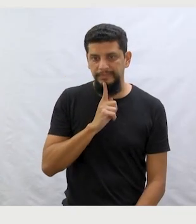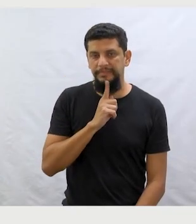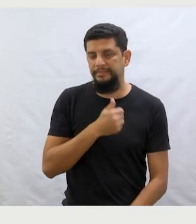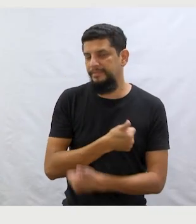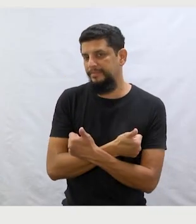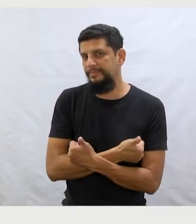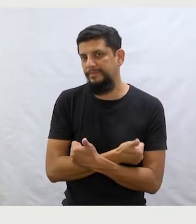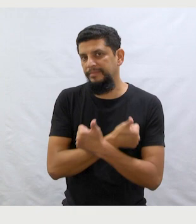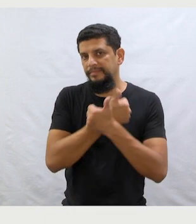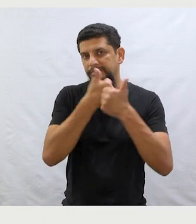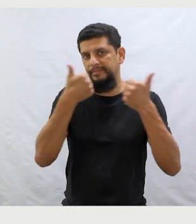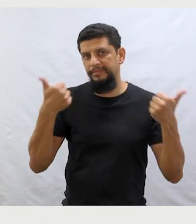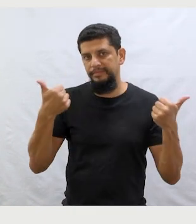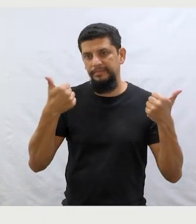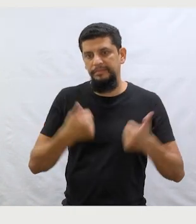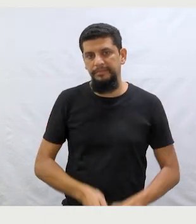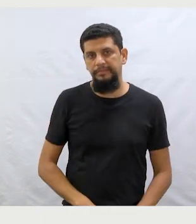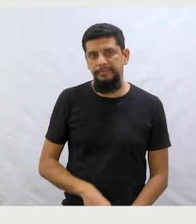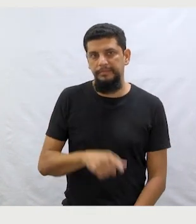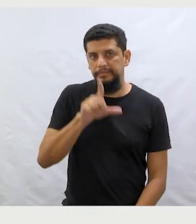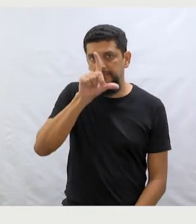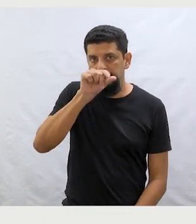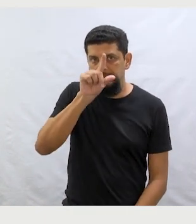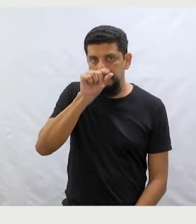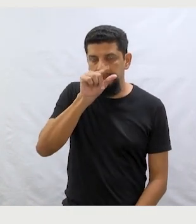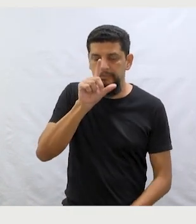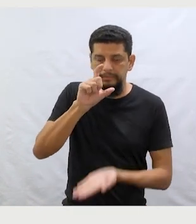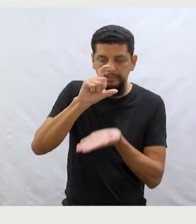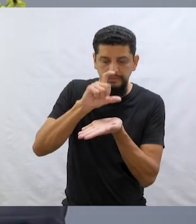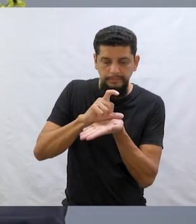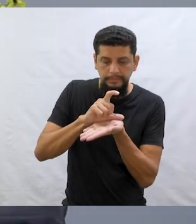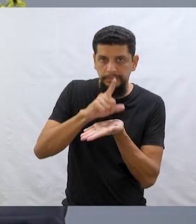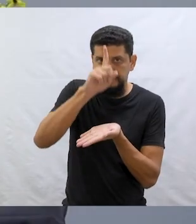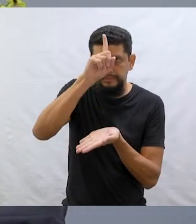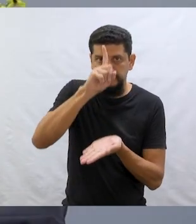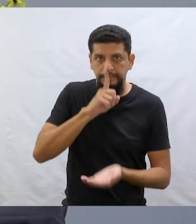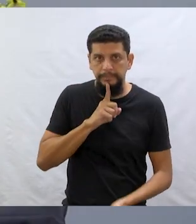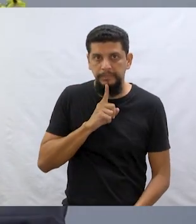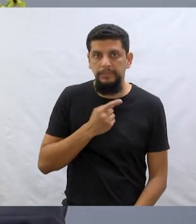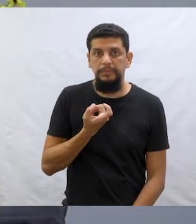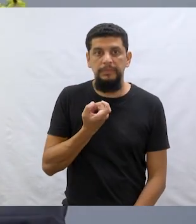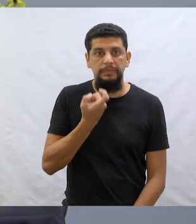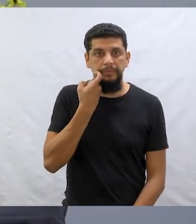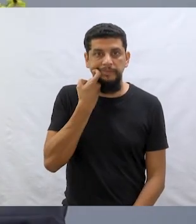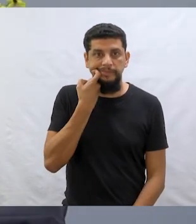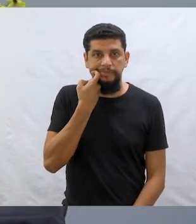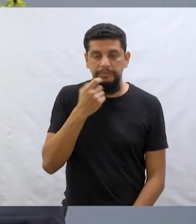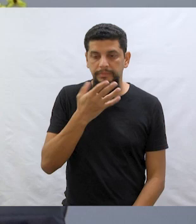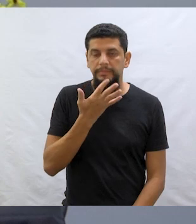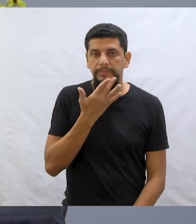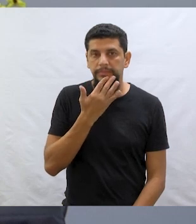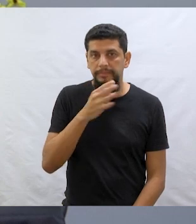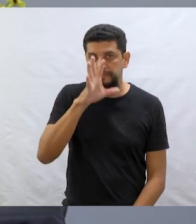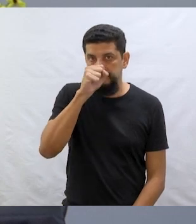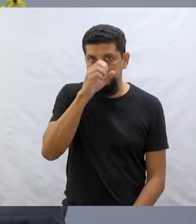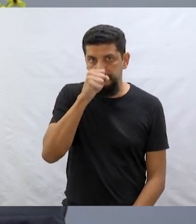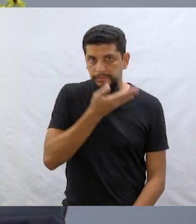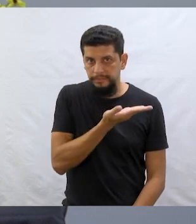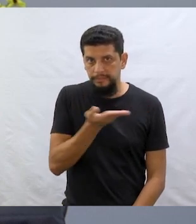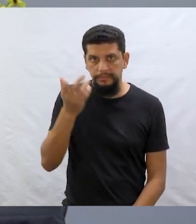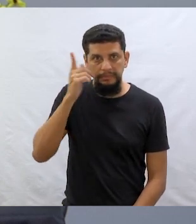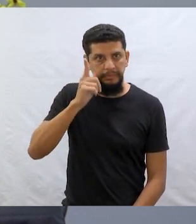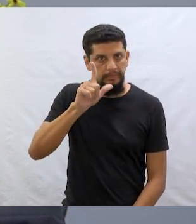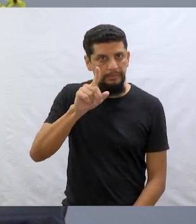amarelo. Muito bem. Então, o pintinho é amarelo e o peixe, laranjado.